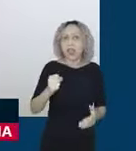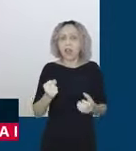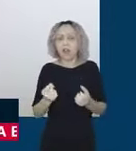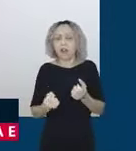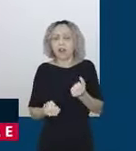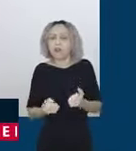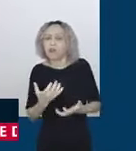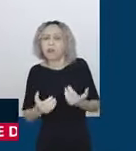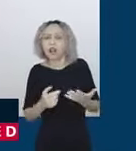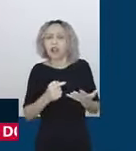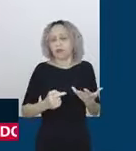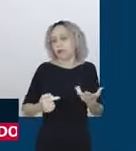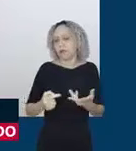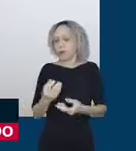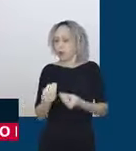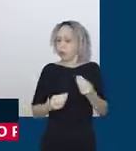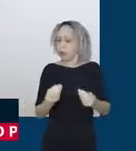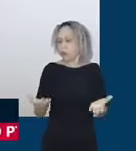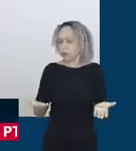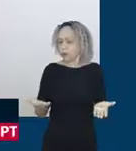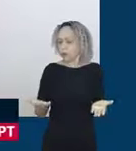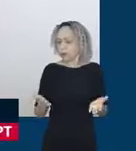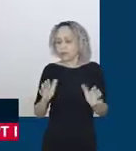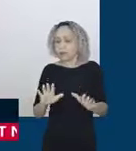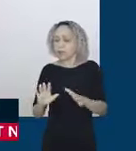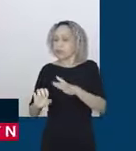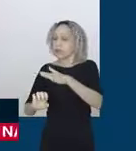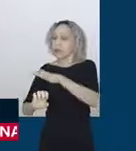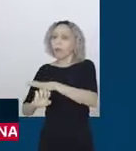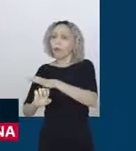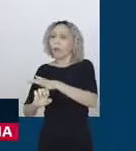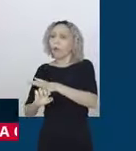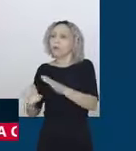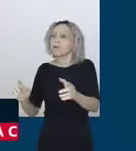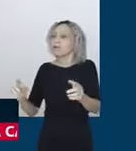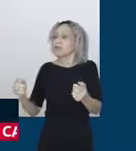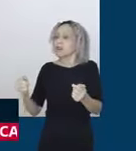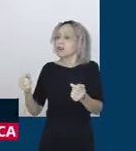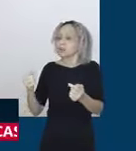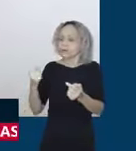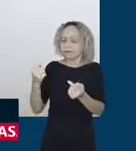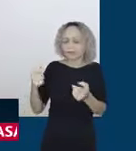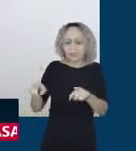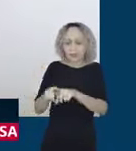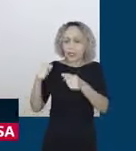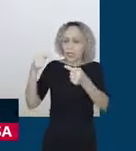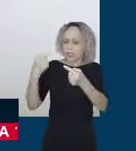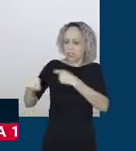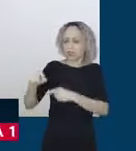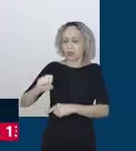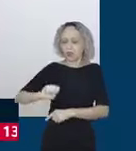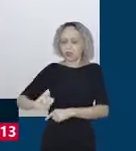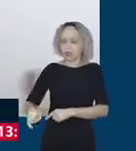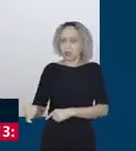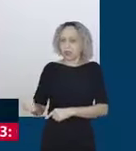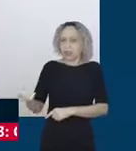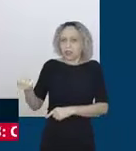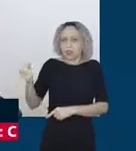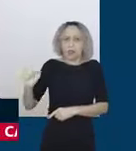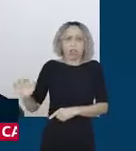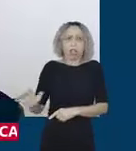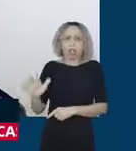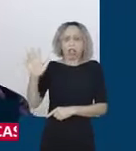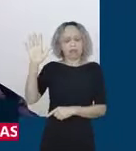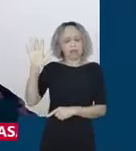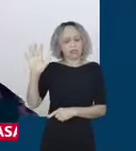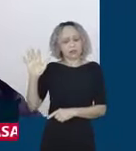qualidade de vida quando nem os empresários concordam com essa taxa de juros, porque eles também não podem investir? Calcule nós que